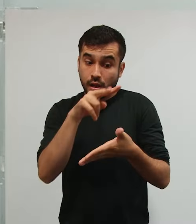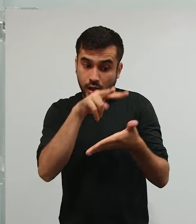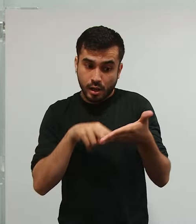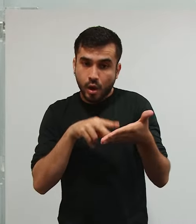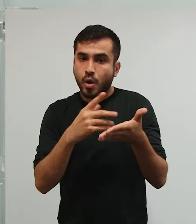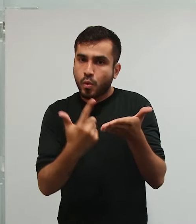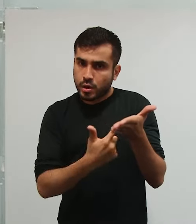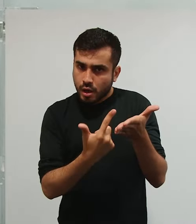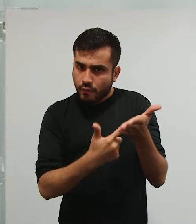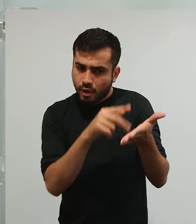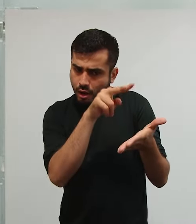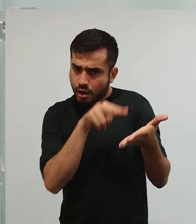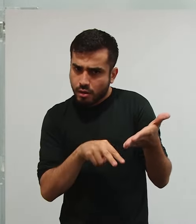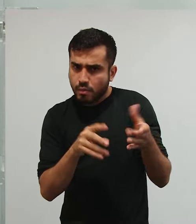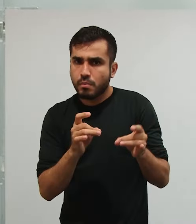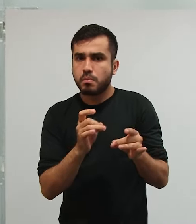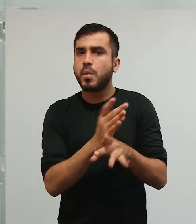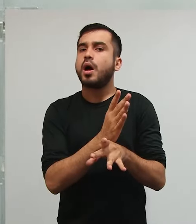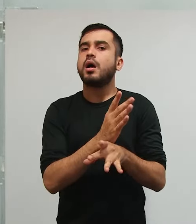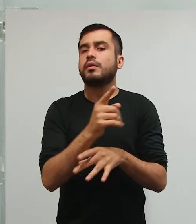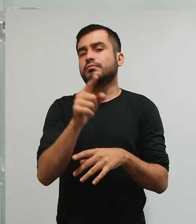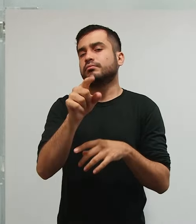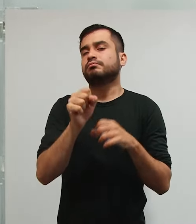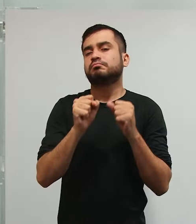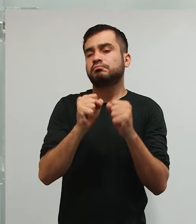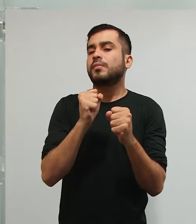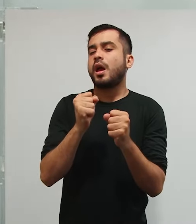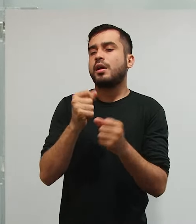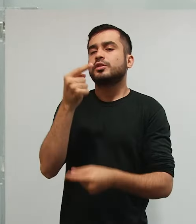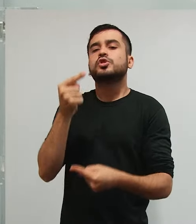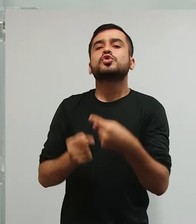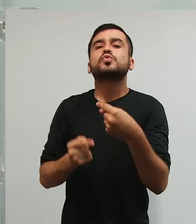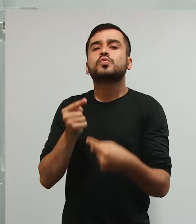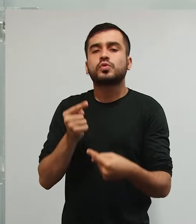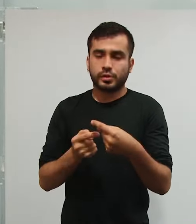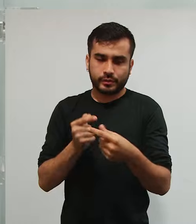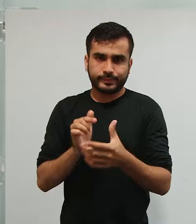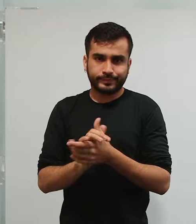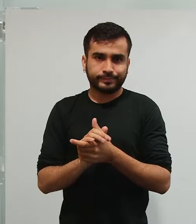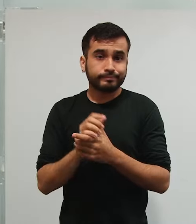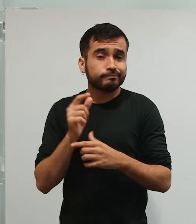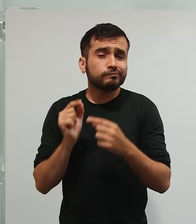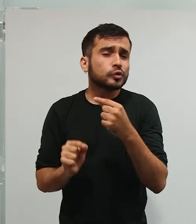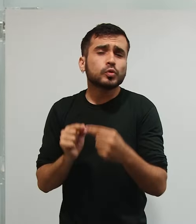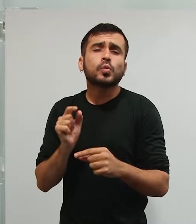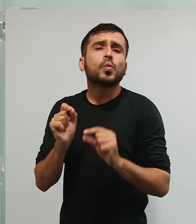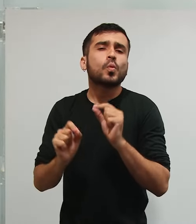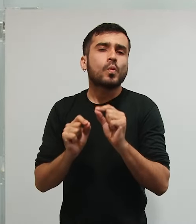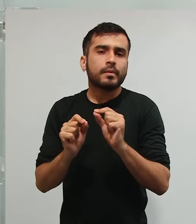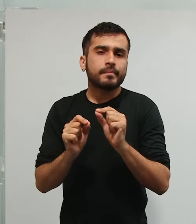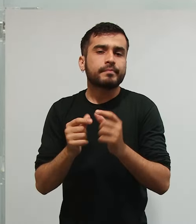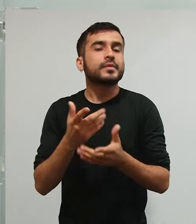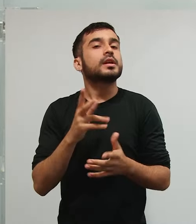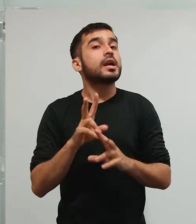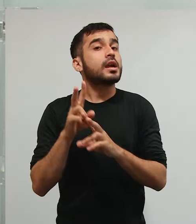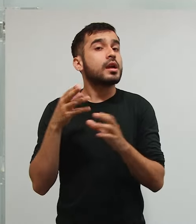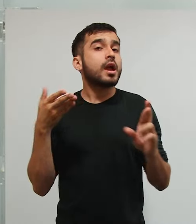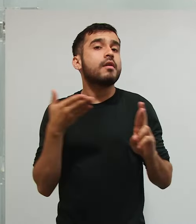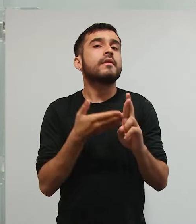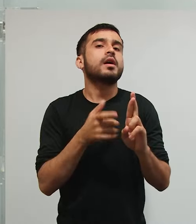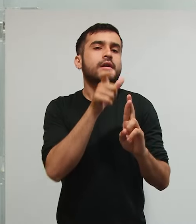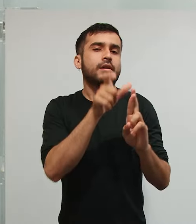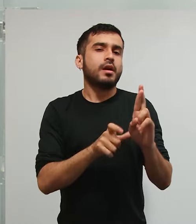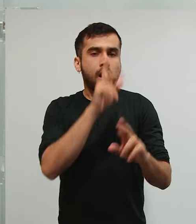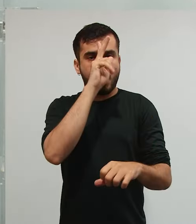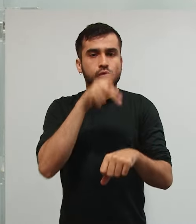Pedagogia da Autonomia. Então, após a leitura do livro, vocês vão ter aí base para poder fazer uma discussão. O que é uma discussão? A